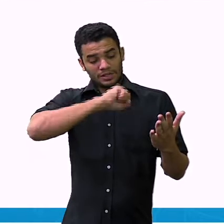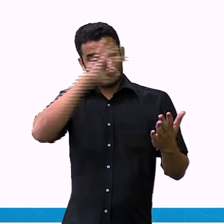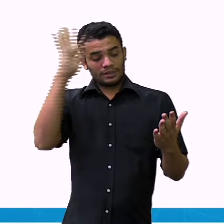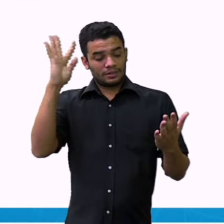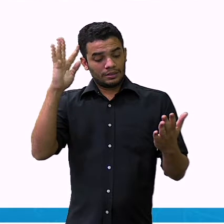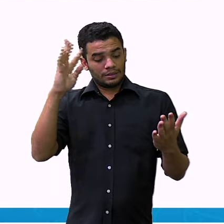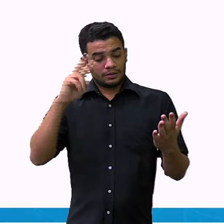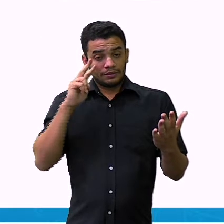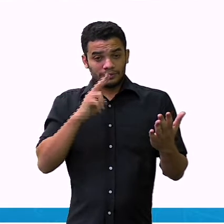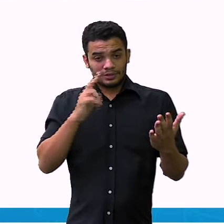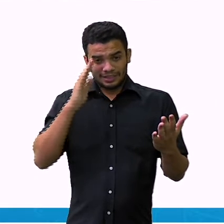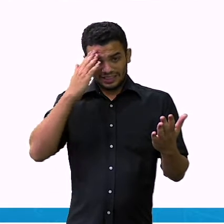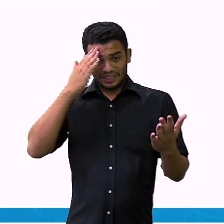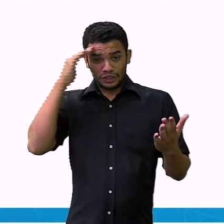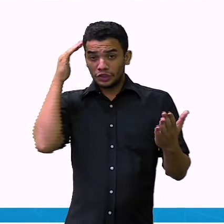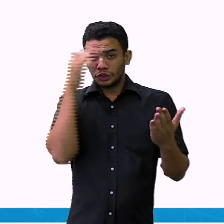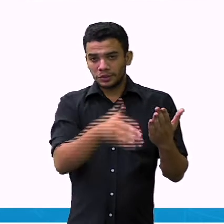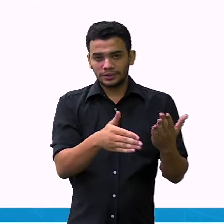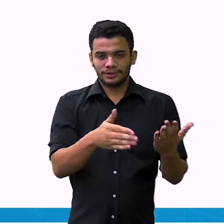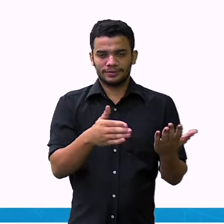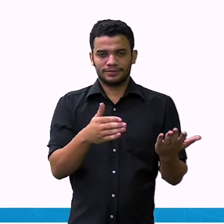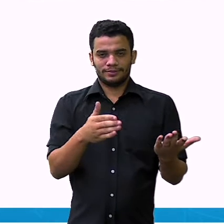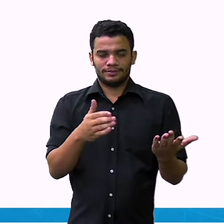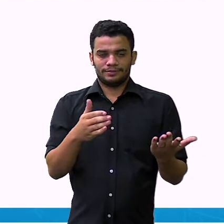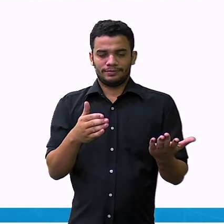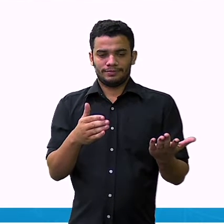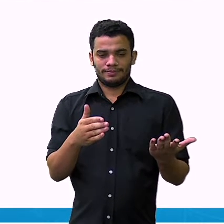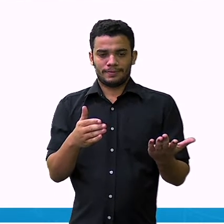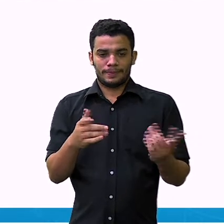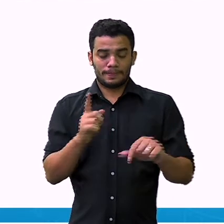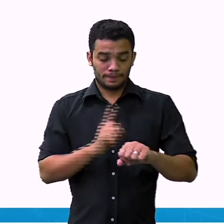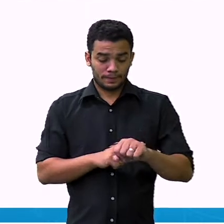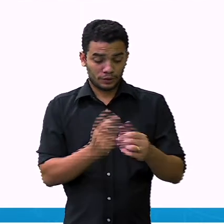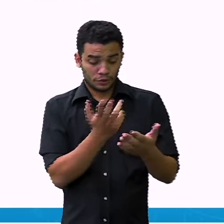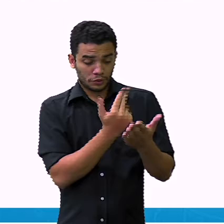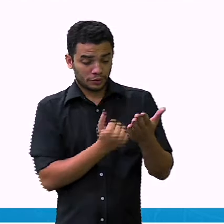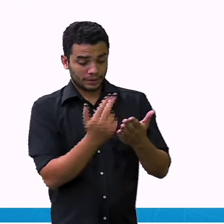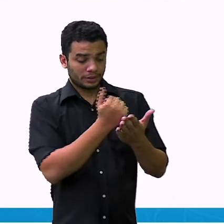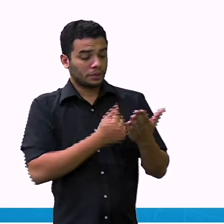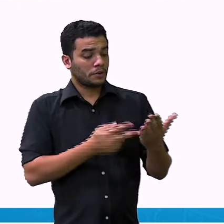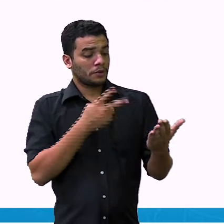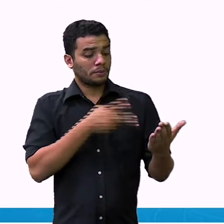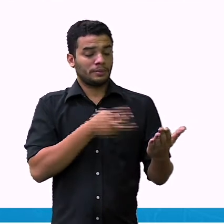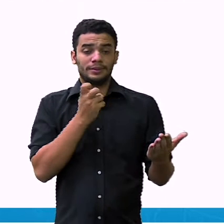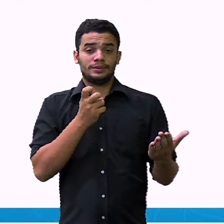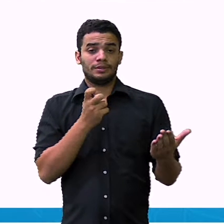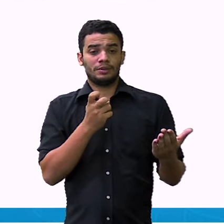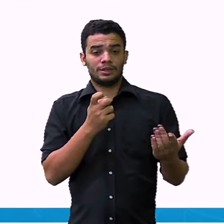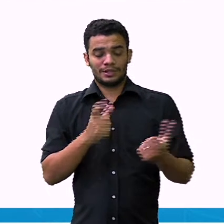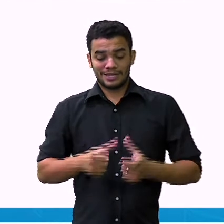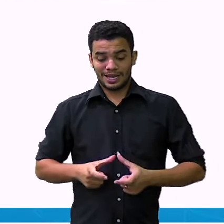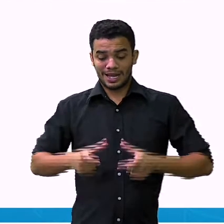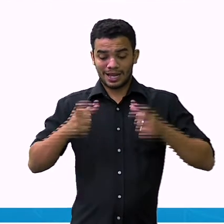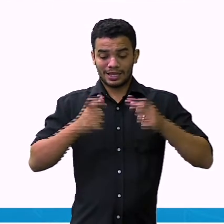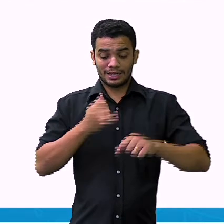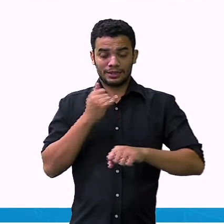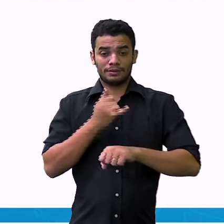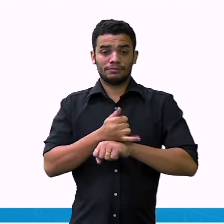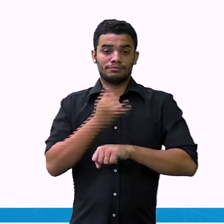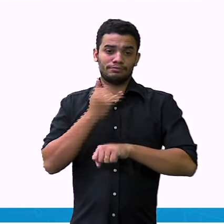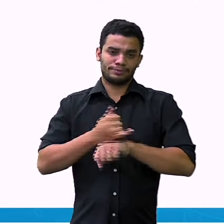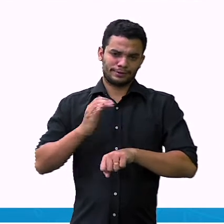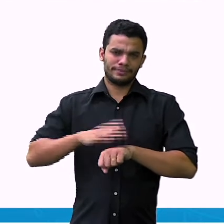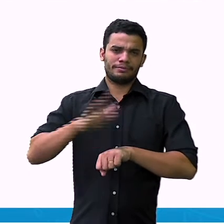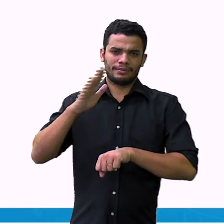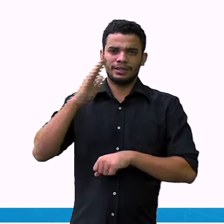esse gráfico, só de olhar para o desenho, eu já sei que a latinha, ela foi encontrada